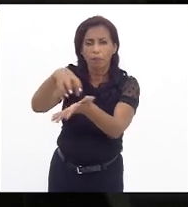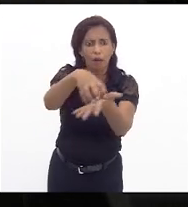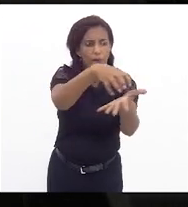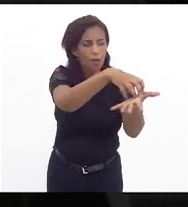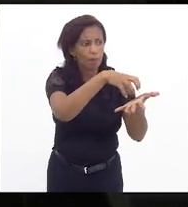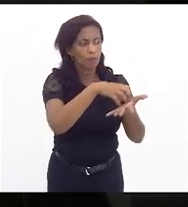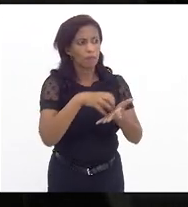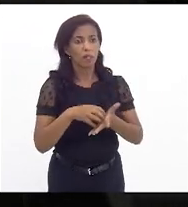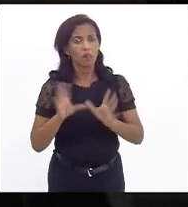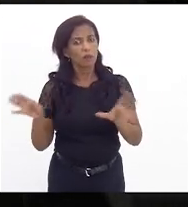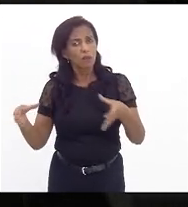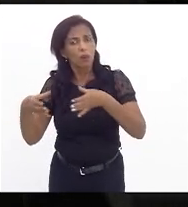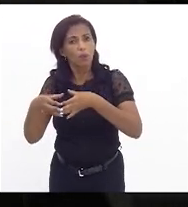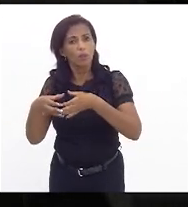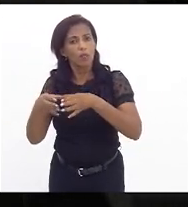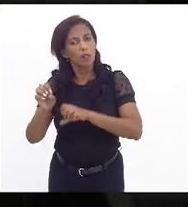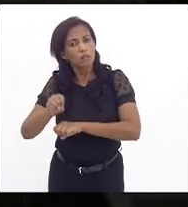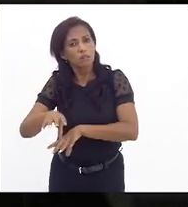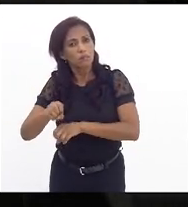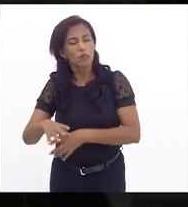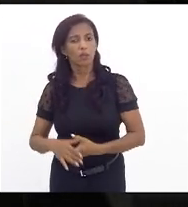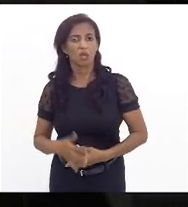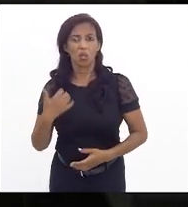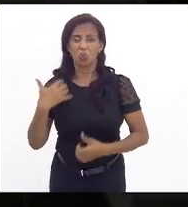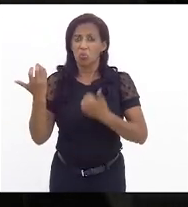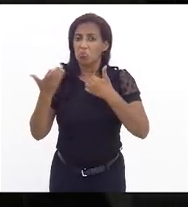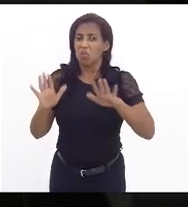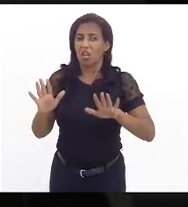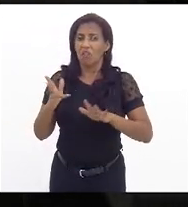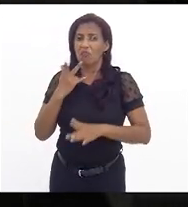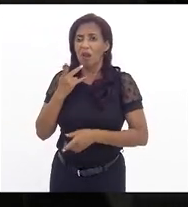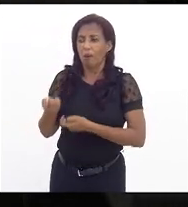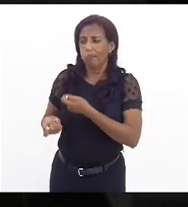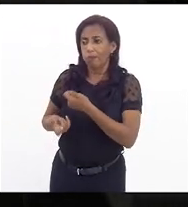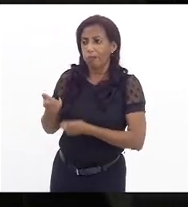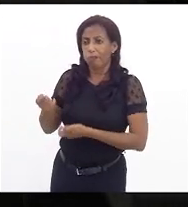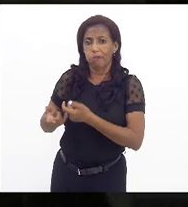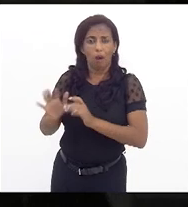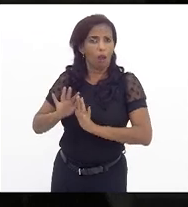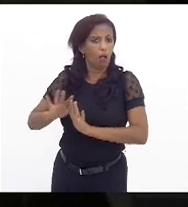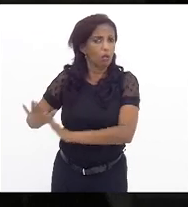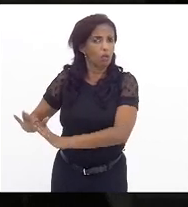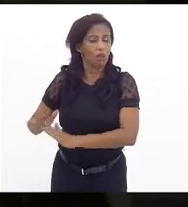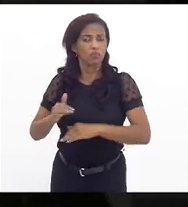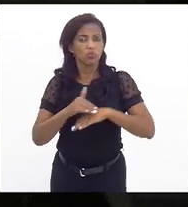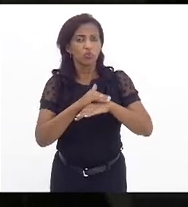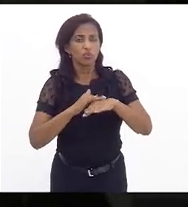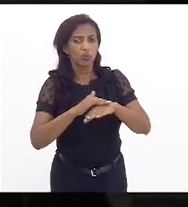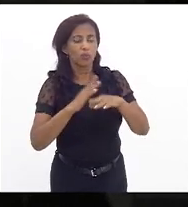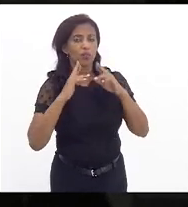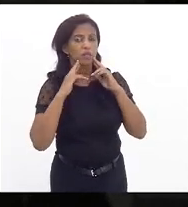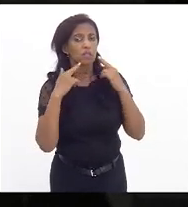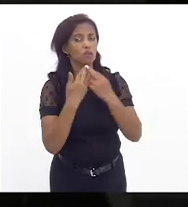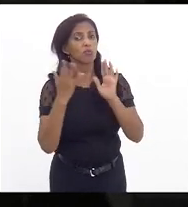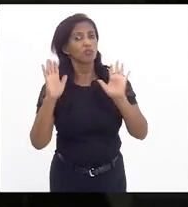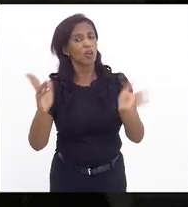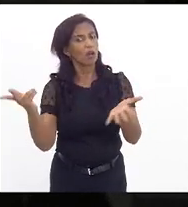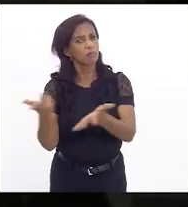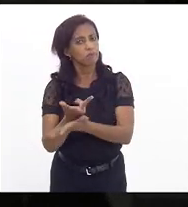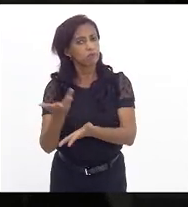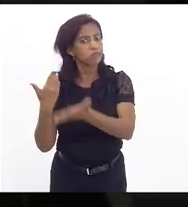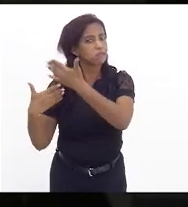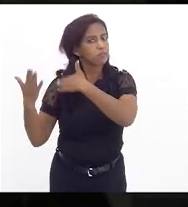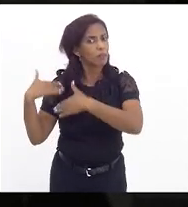Monteiro, da comunidade educacional. Eu não quero fazer aqui pouco caso, não é isso que estou fazendo, de conversas e reuniões que já foram feitas,